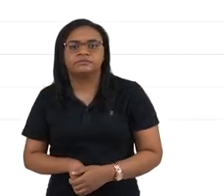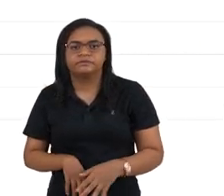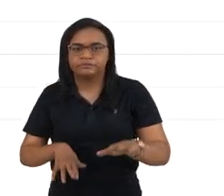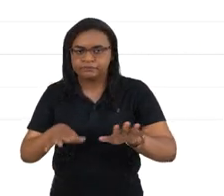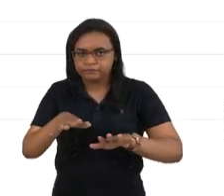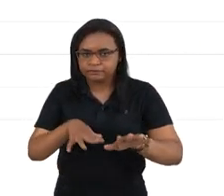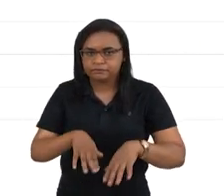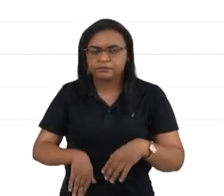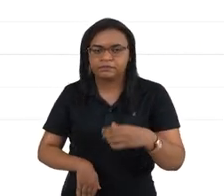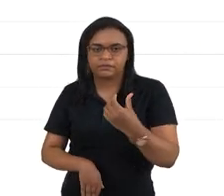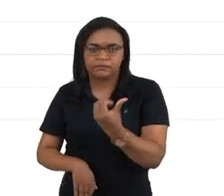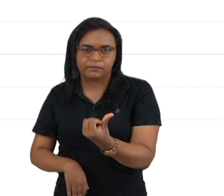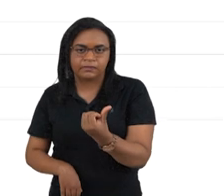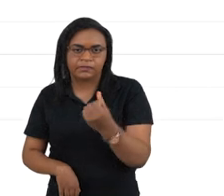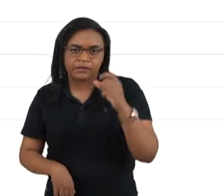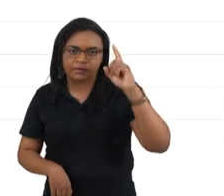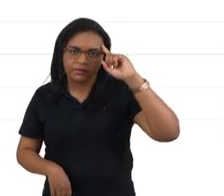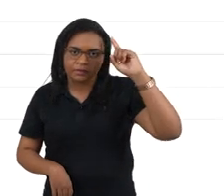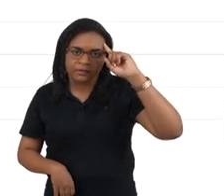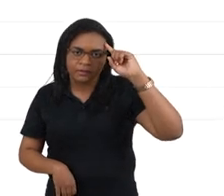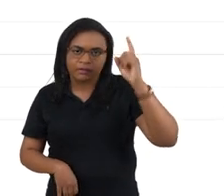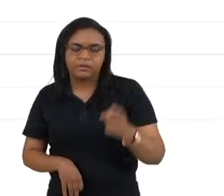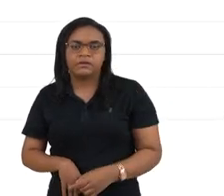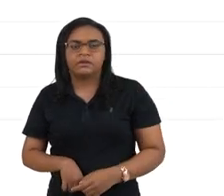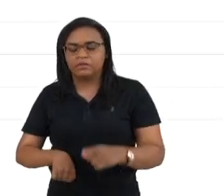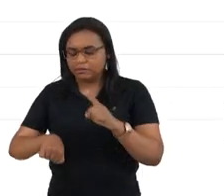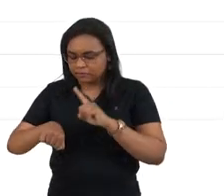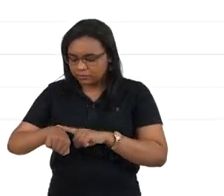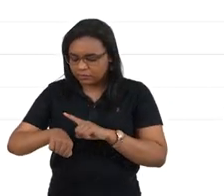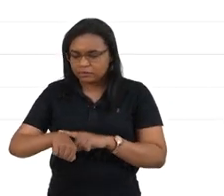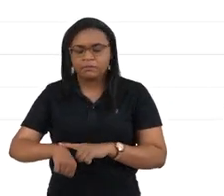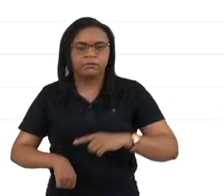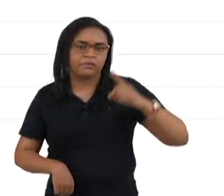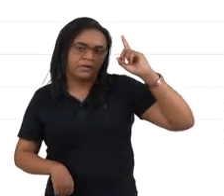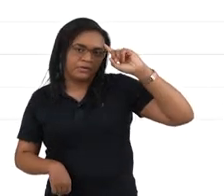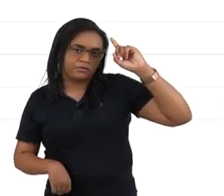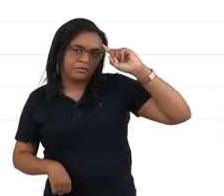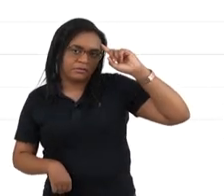trabalhando 6 dias, então nós vamos ter a variável aqui, ó, tempo em dias.